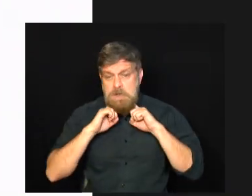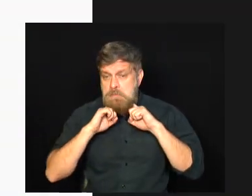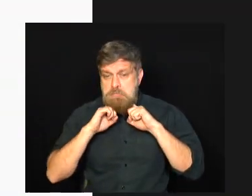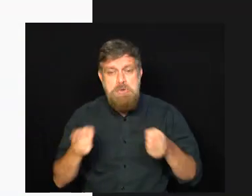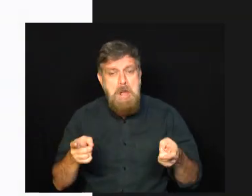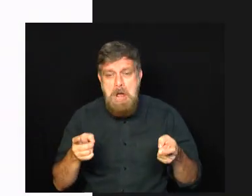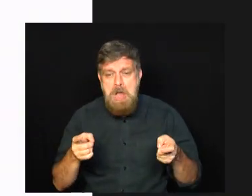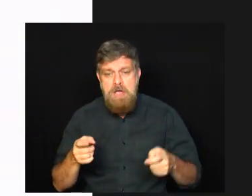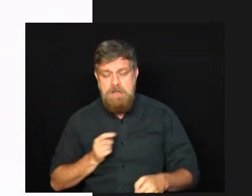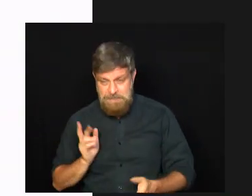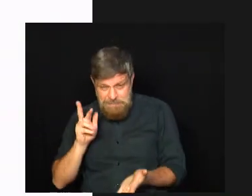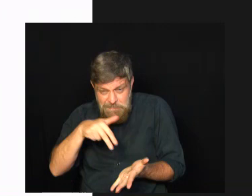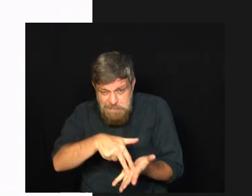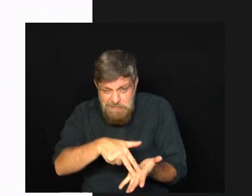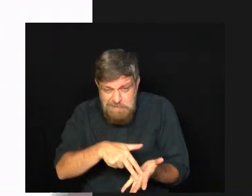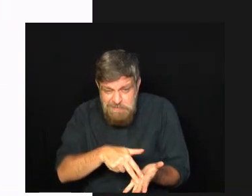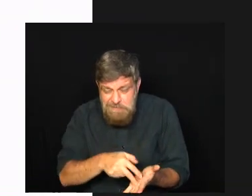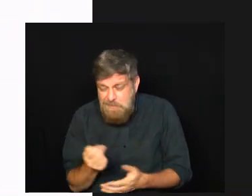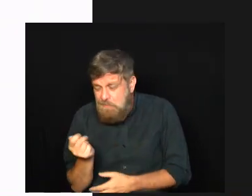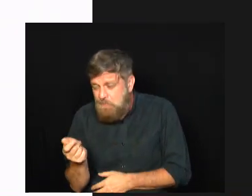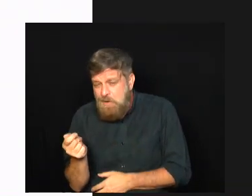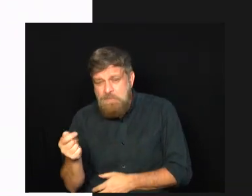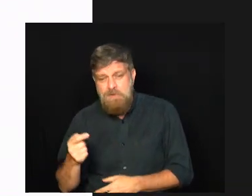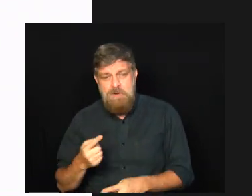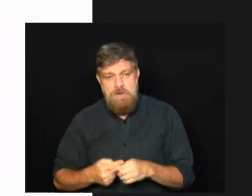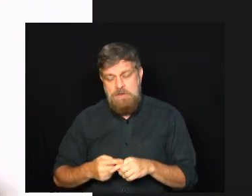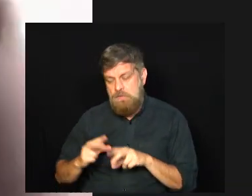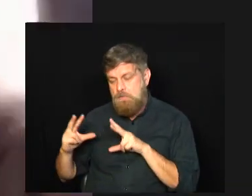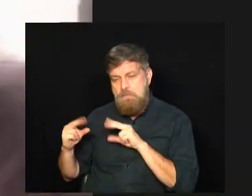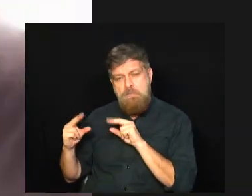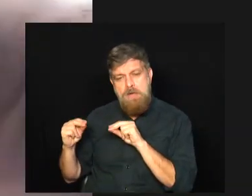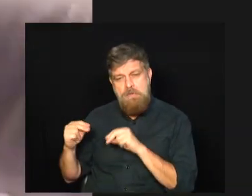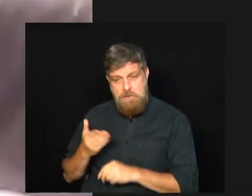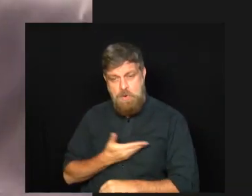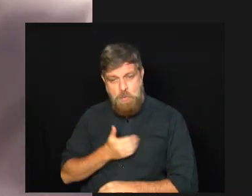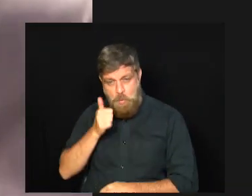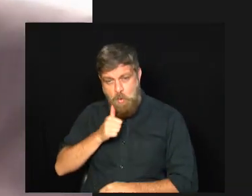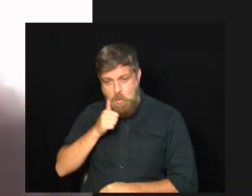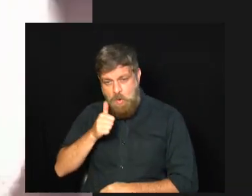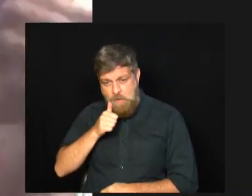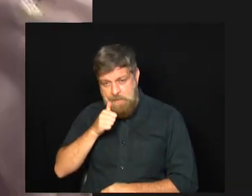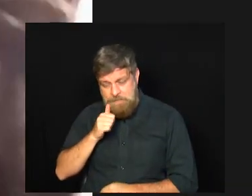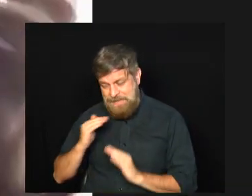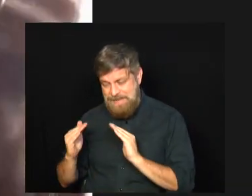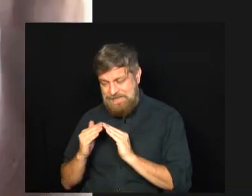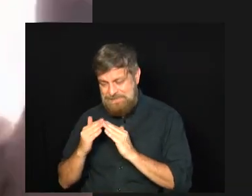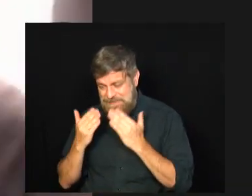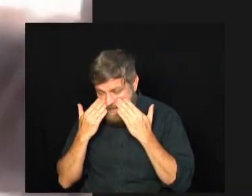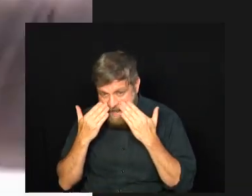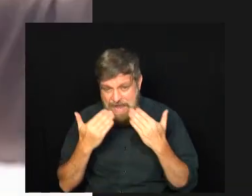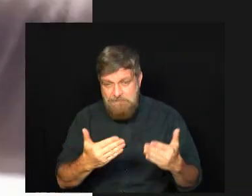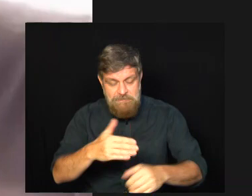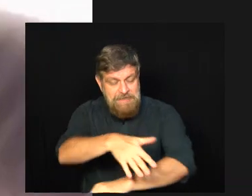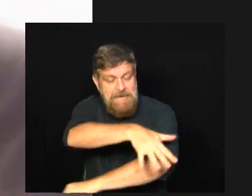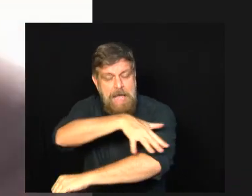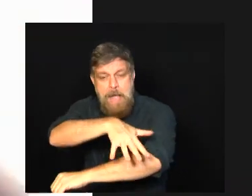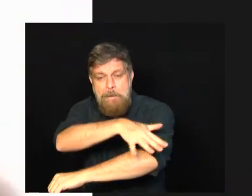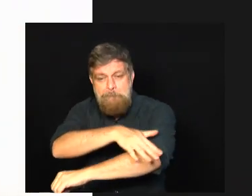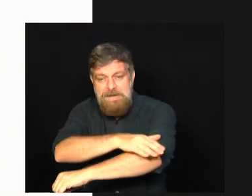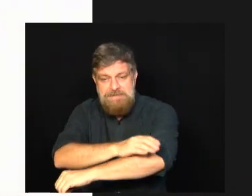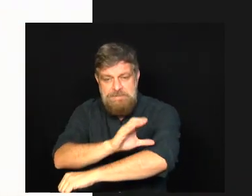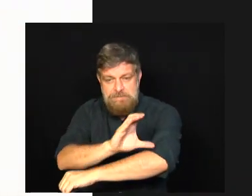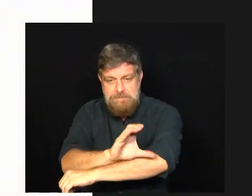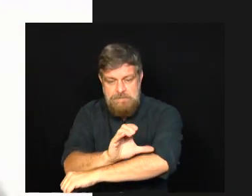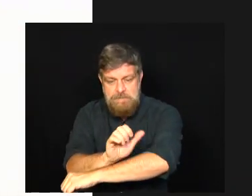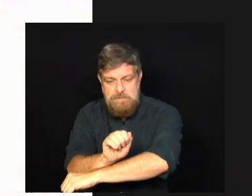às praças mais. Eu, conversando com uma amiga que mora em frente à Praça Carlos